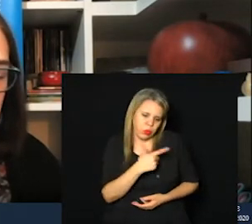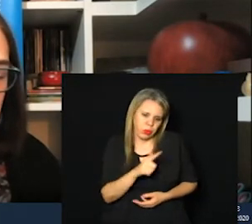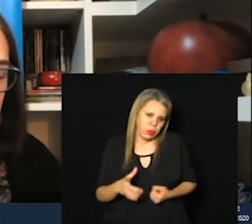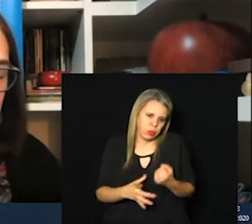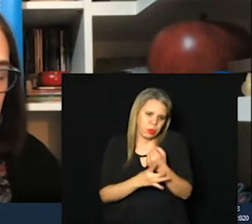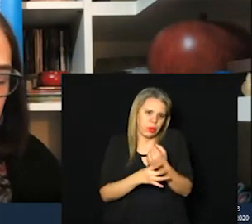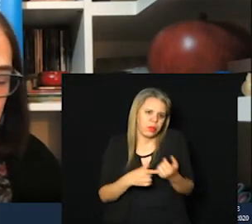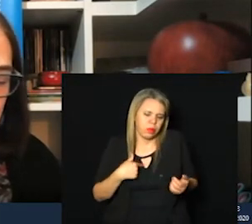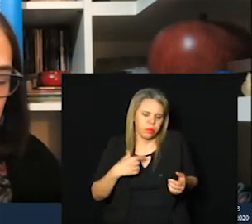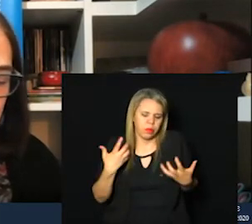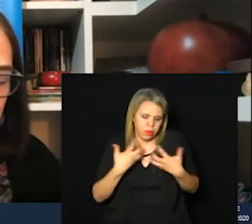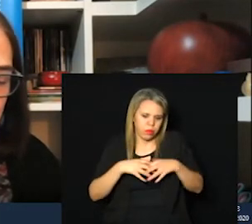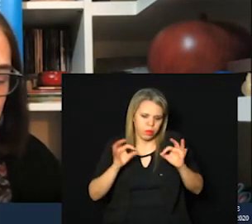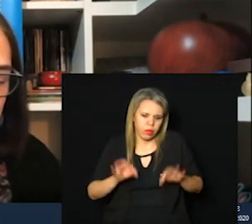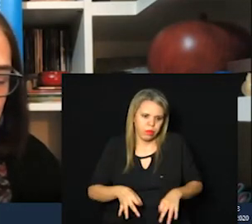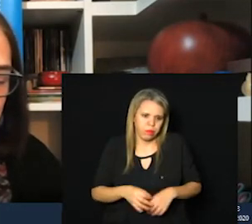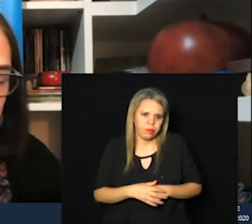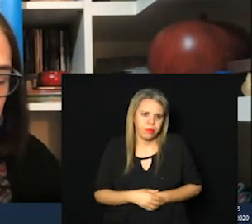Mas funcionou.